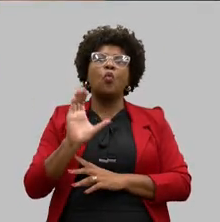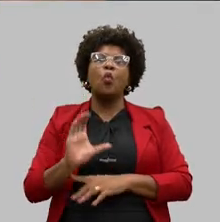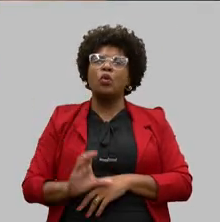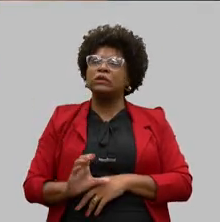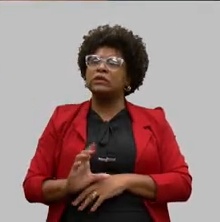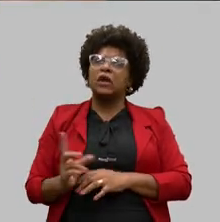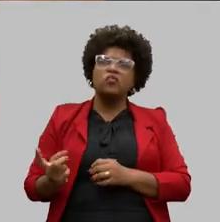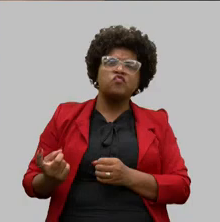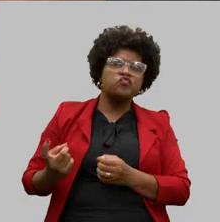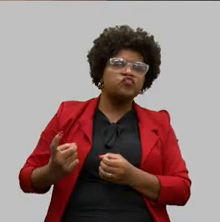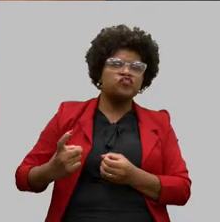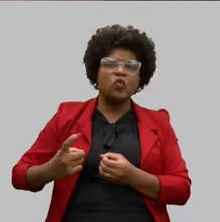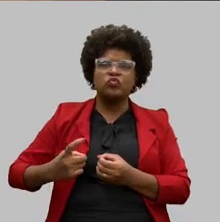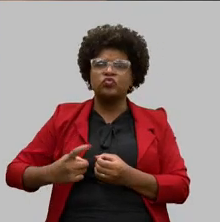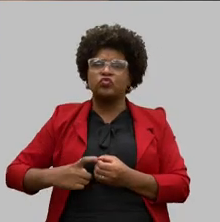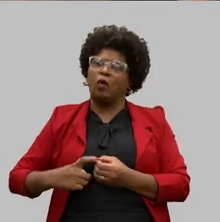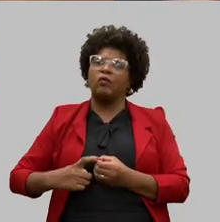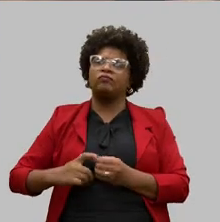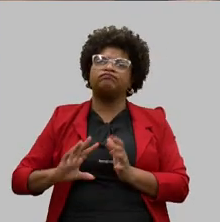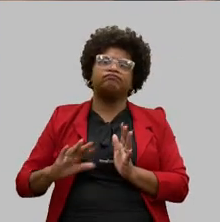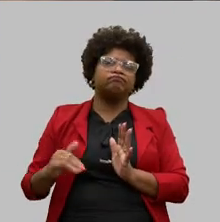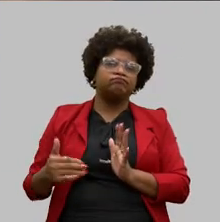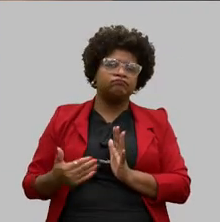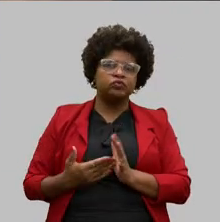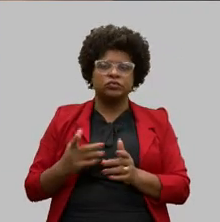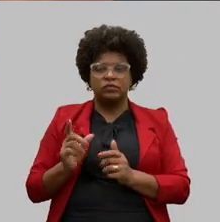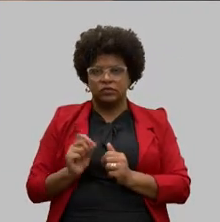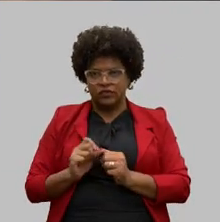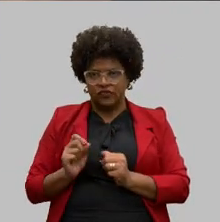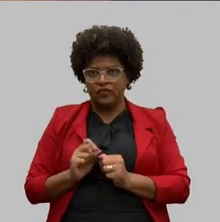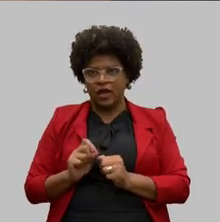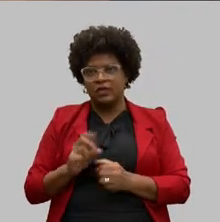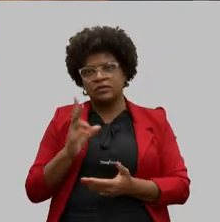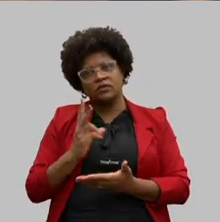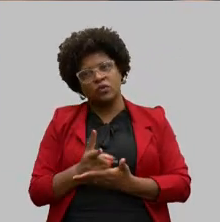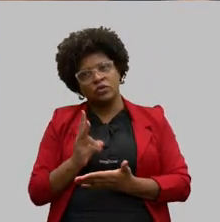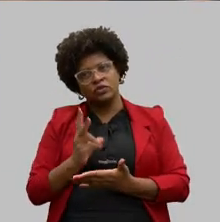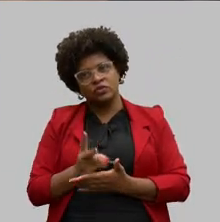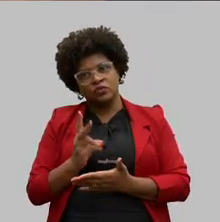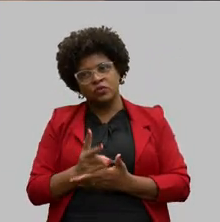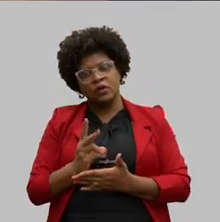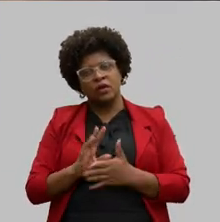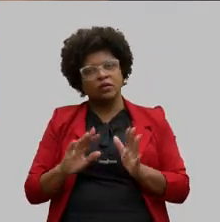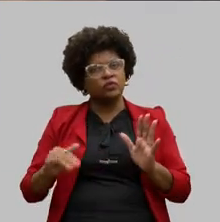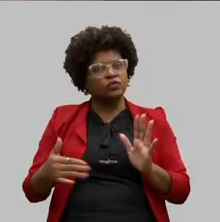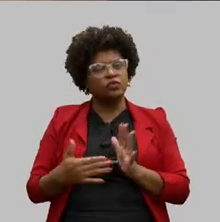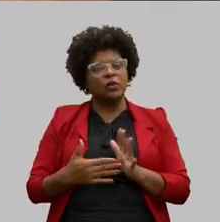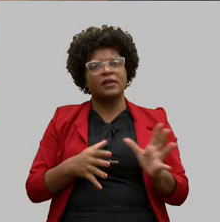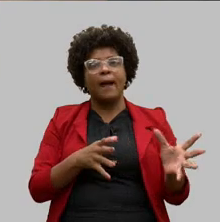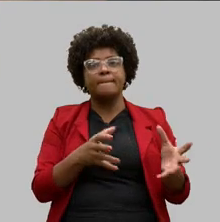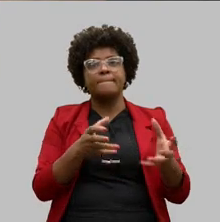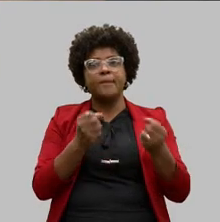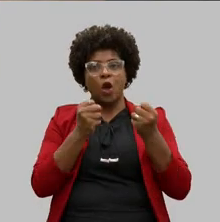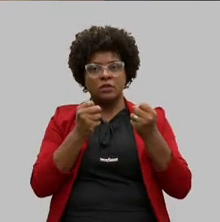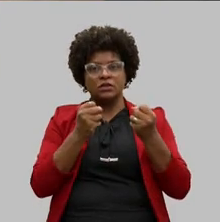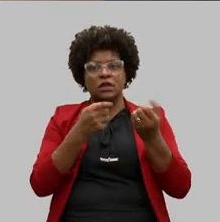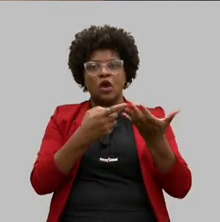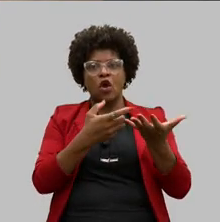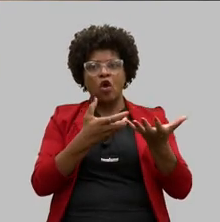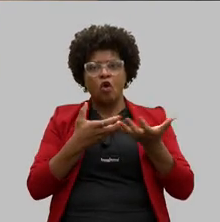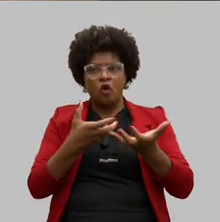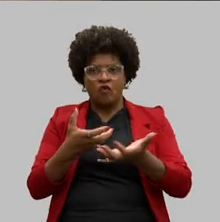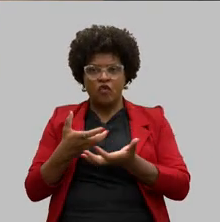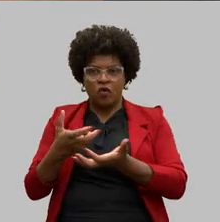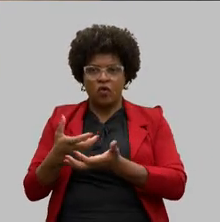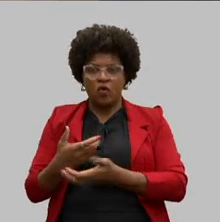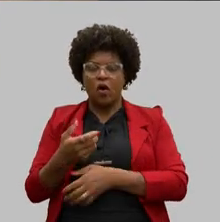Gerais suas atividades já na sequência da solenidade formal de posse já convocando a sua primeira